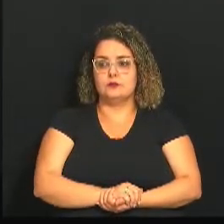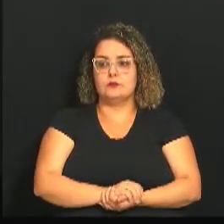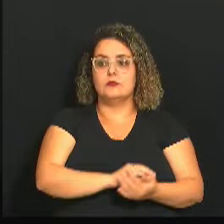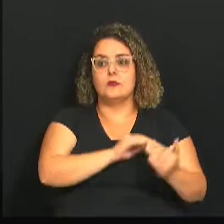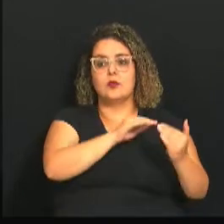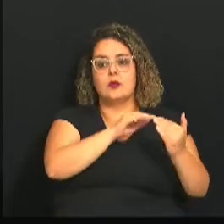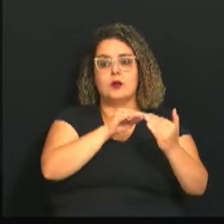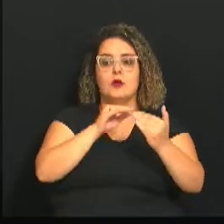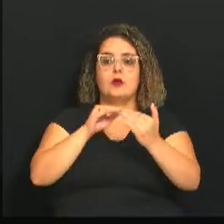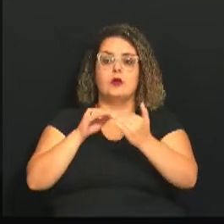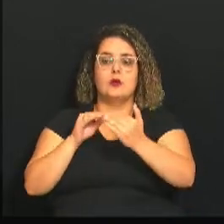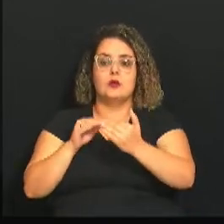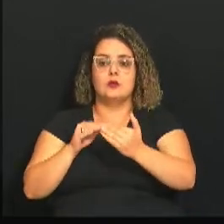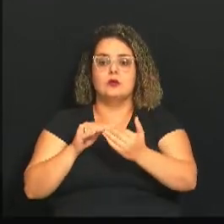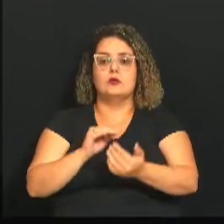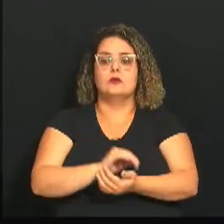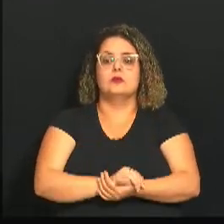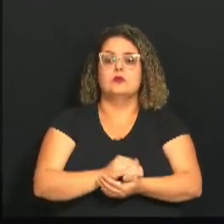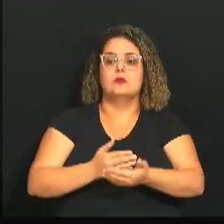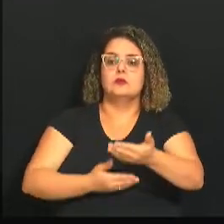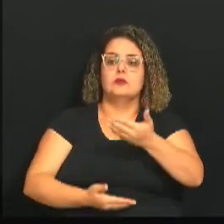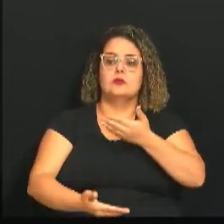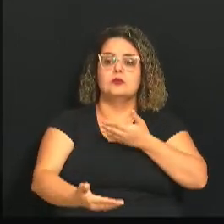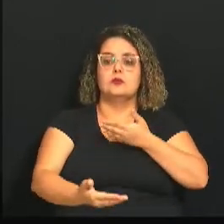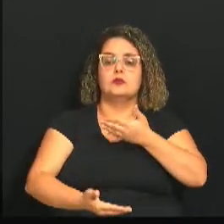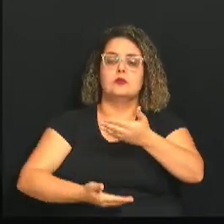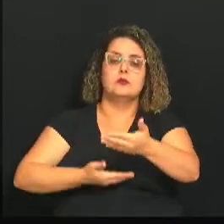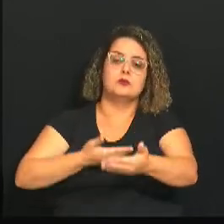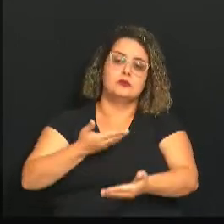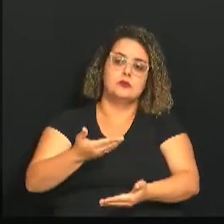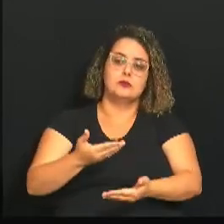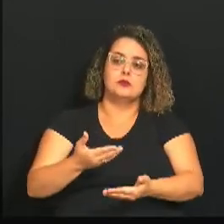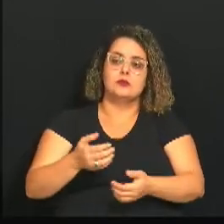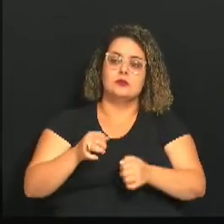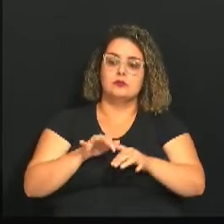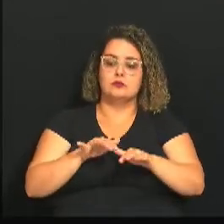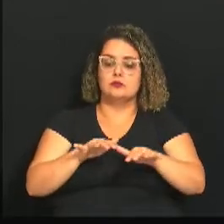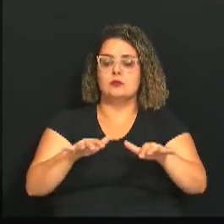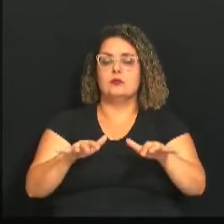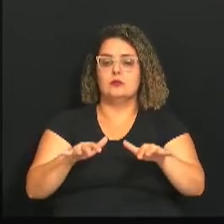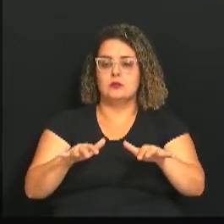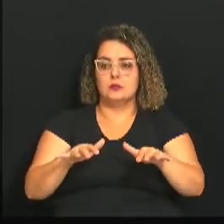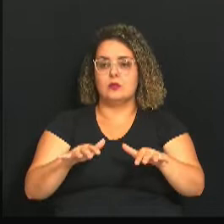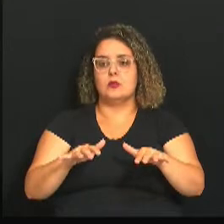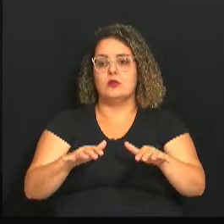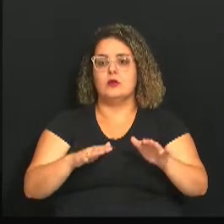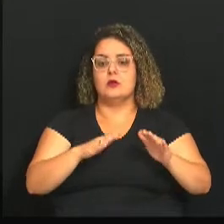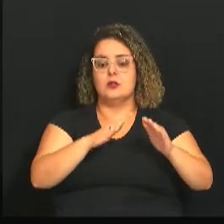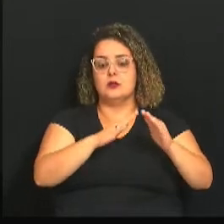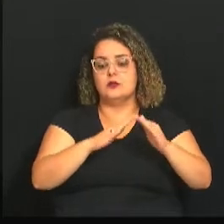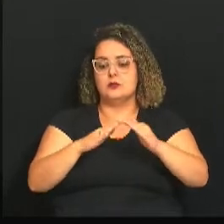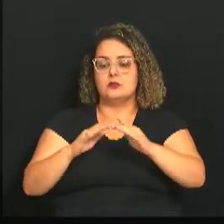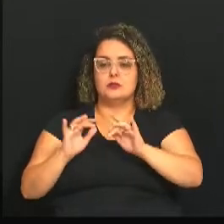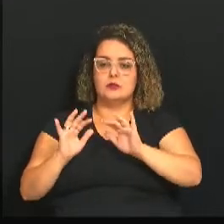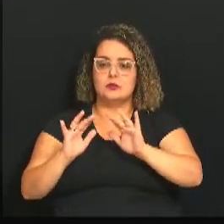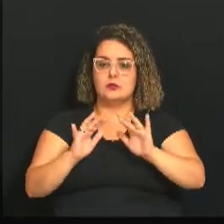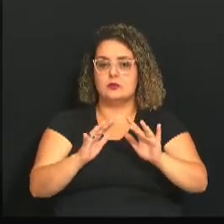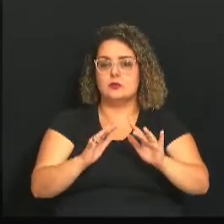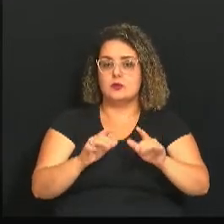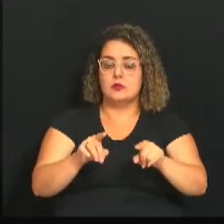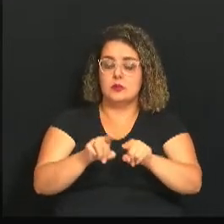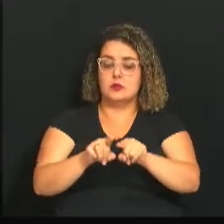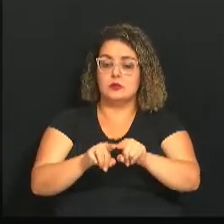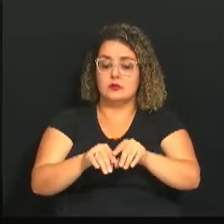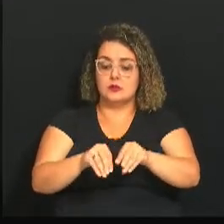de impermeabilização, ocupação irregular, muitas vezes, do solo e